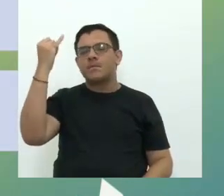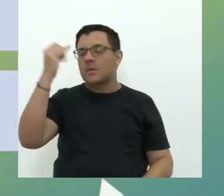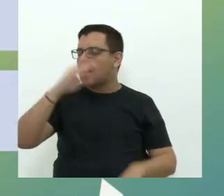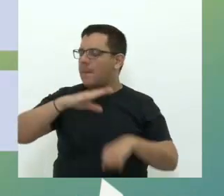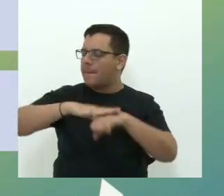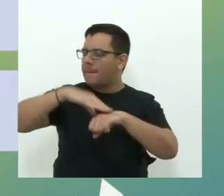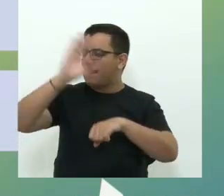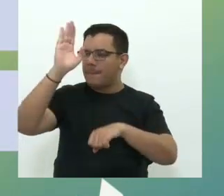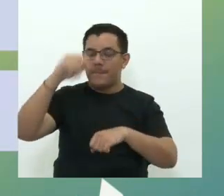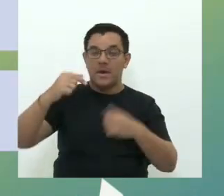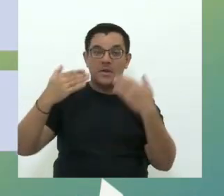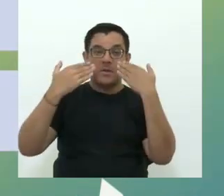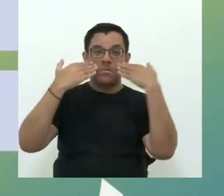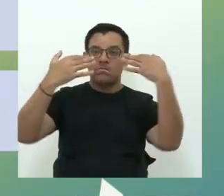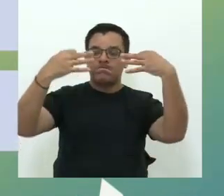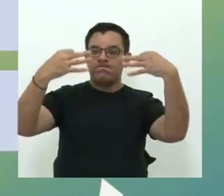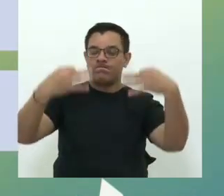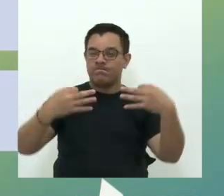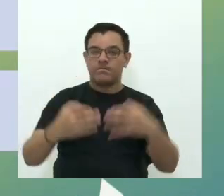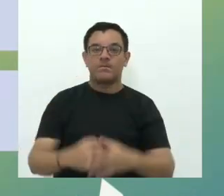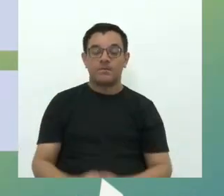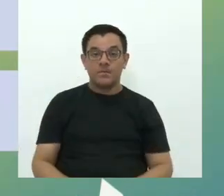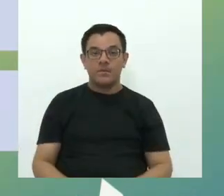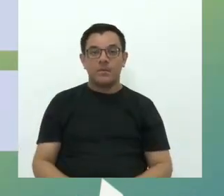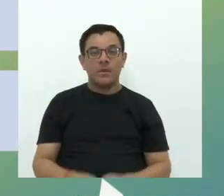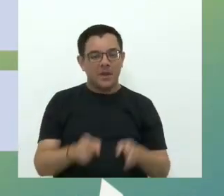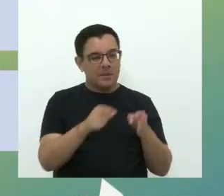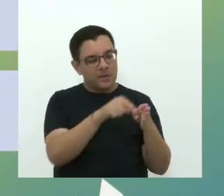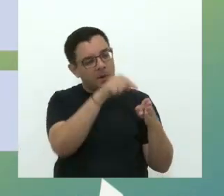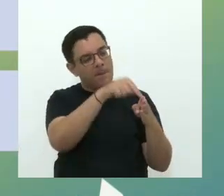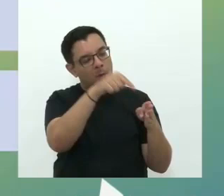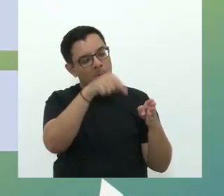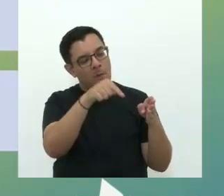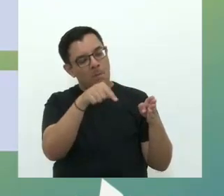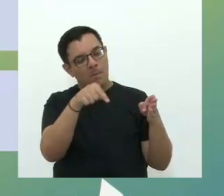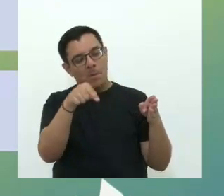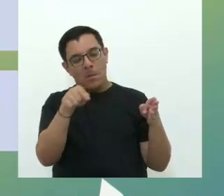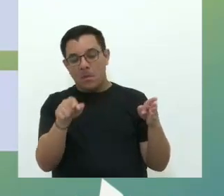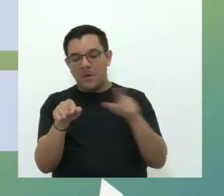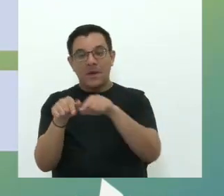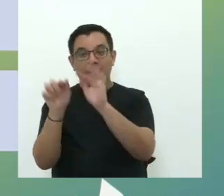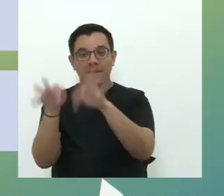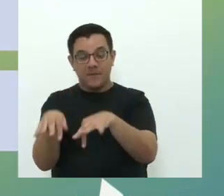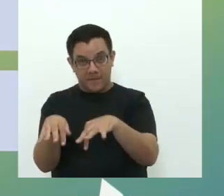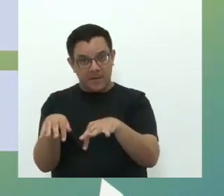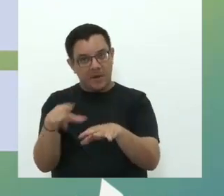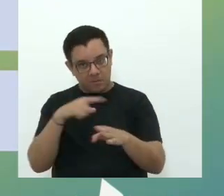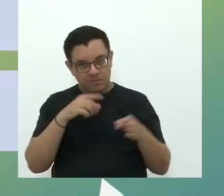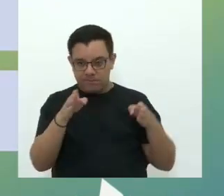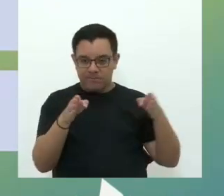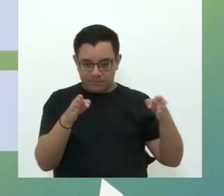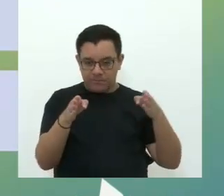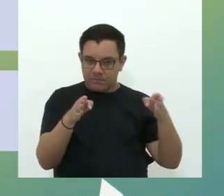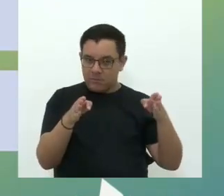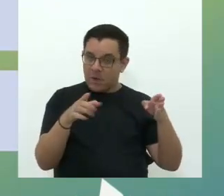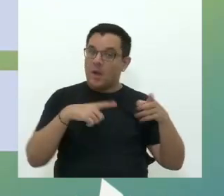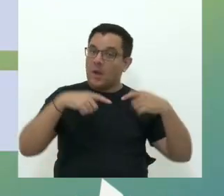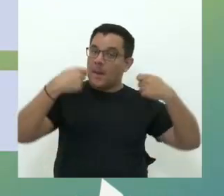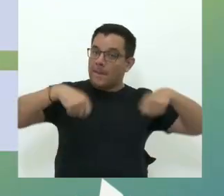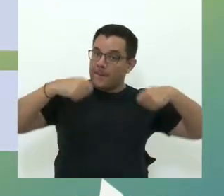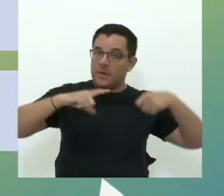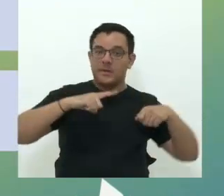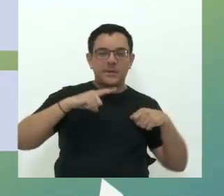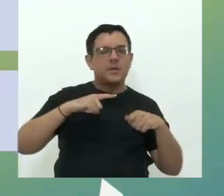da Transparência porque nos processos eleitorais que vão decidir os nossos representantes Aí sim né a gente precisa ter